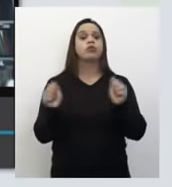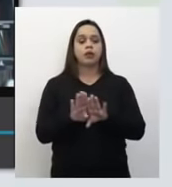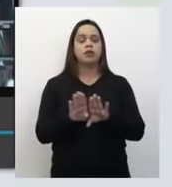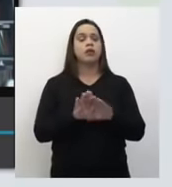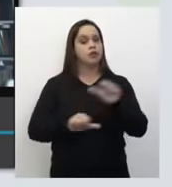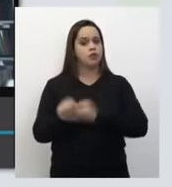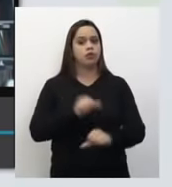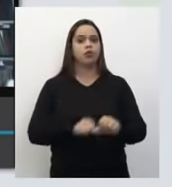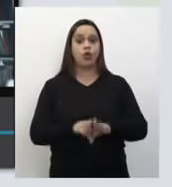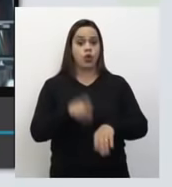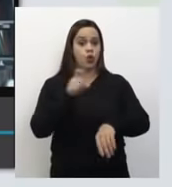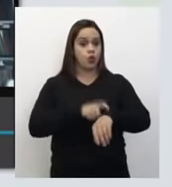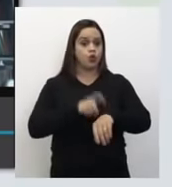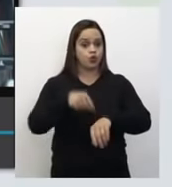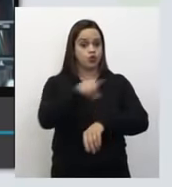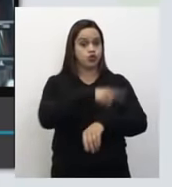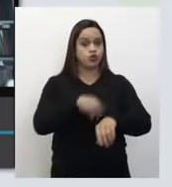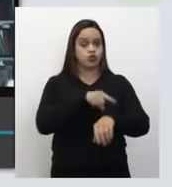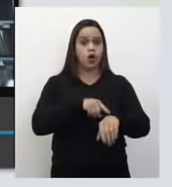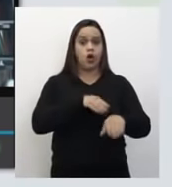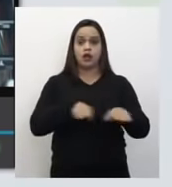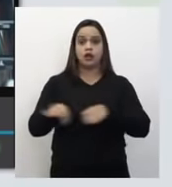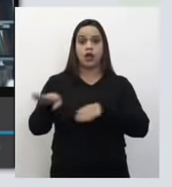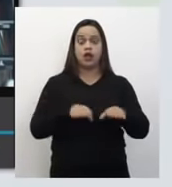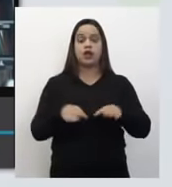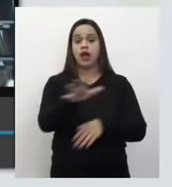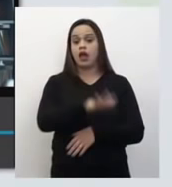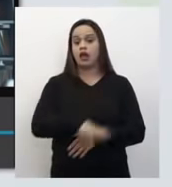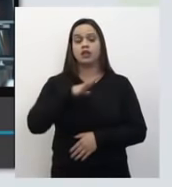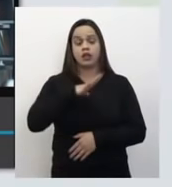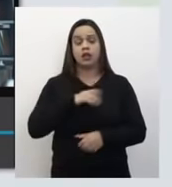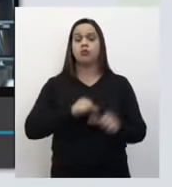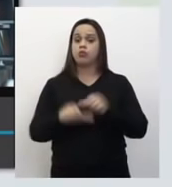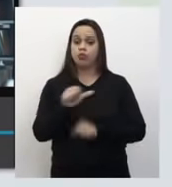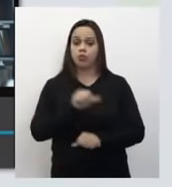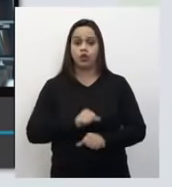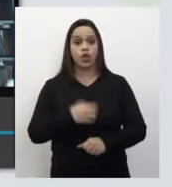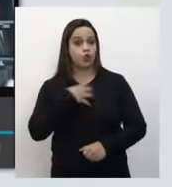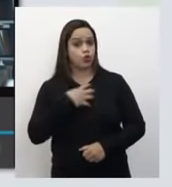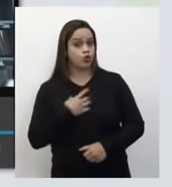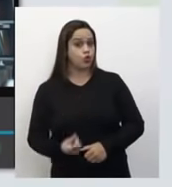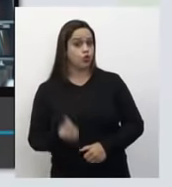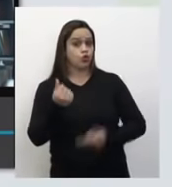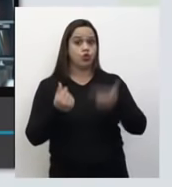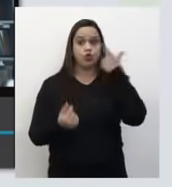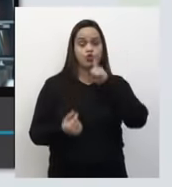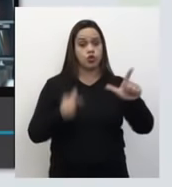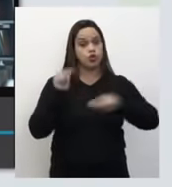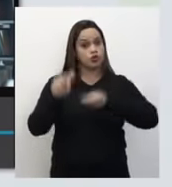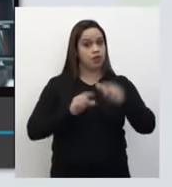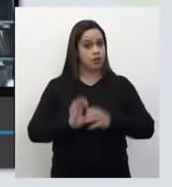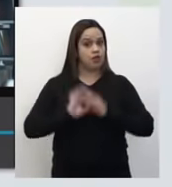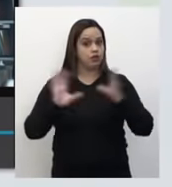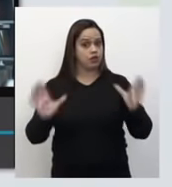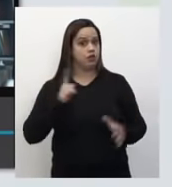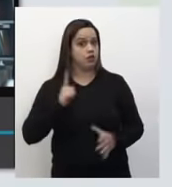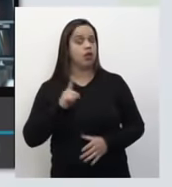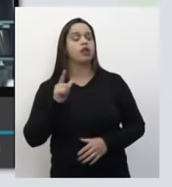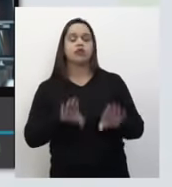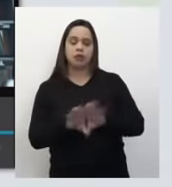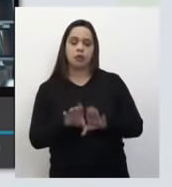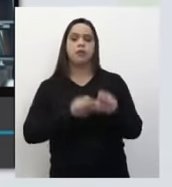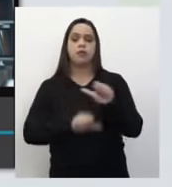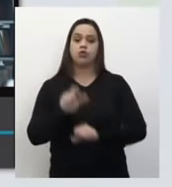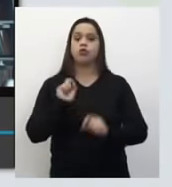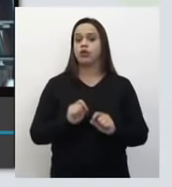circula pela cidade também muda. A maneira que dá para ganhar dinheiro e os tipos de trabalhos disponíveis também muda. O que acaba mudando